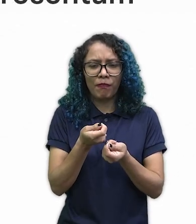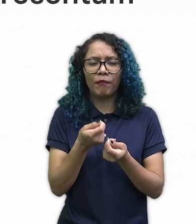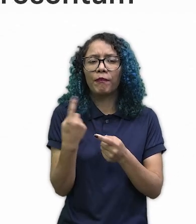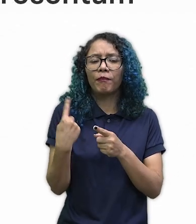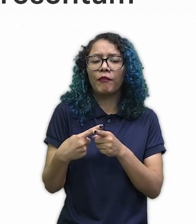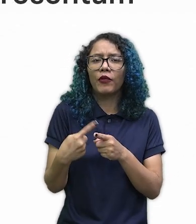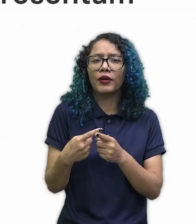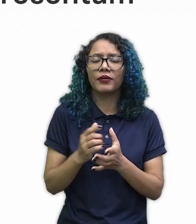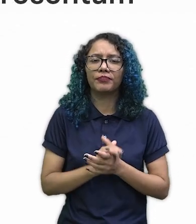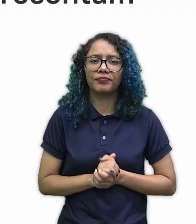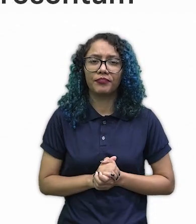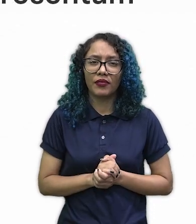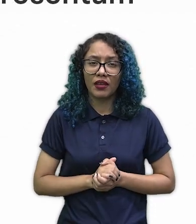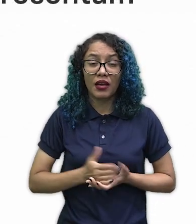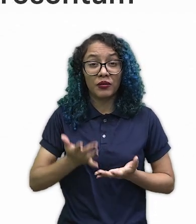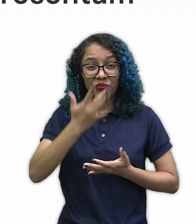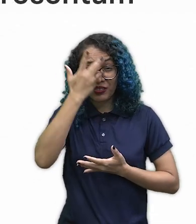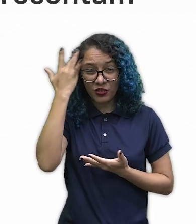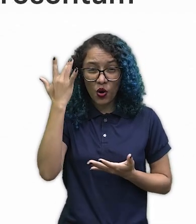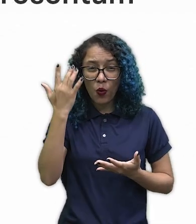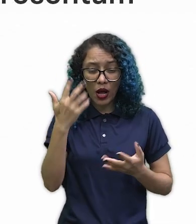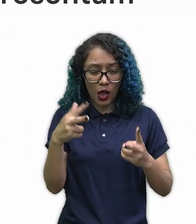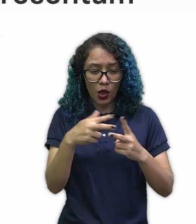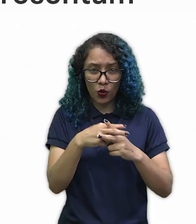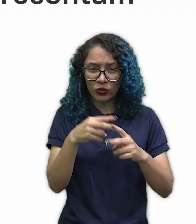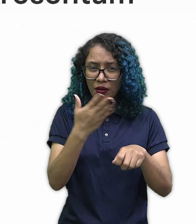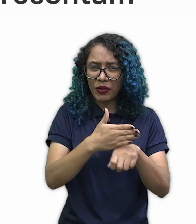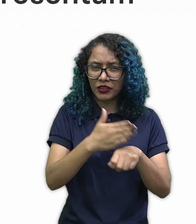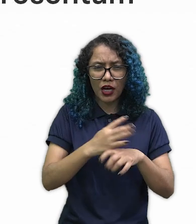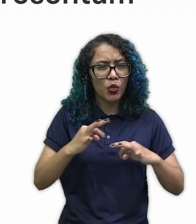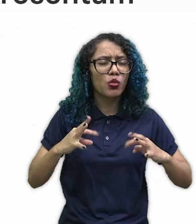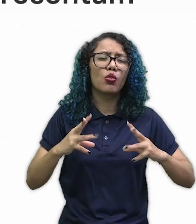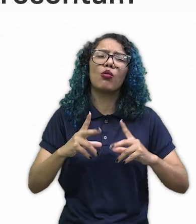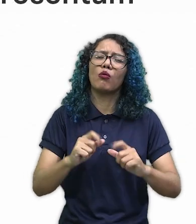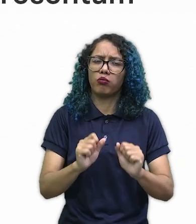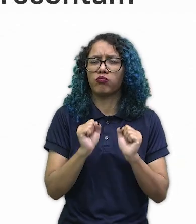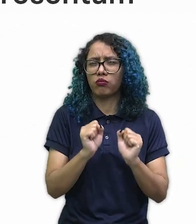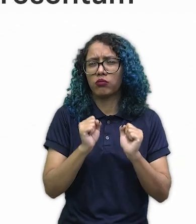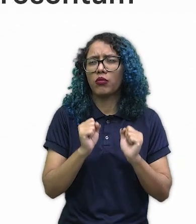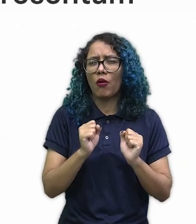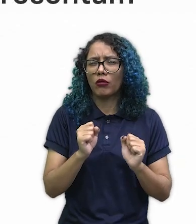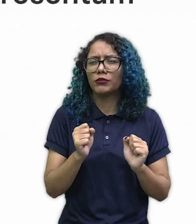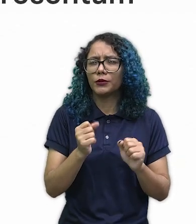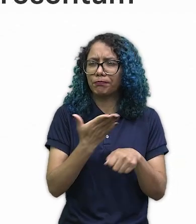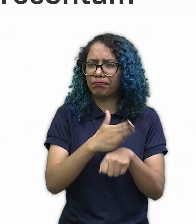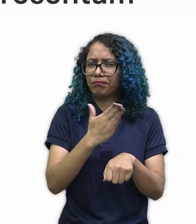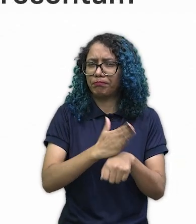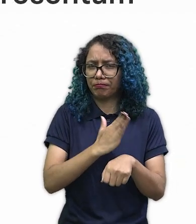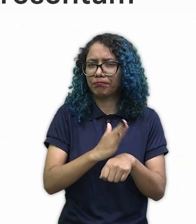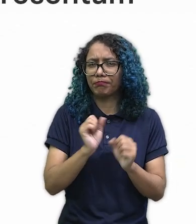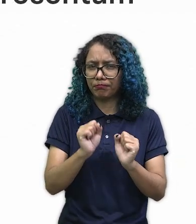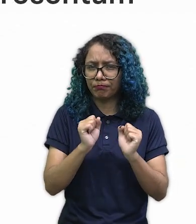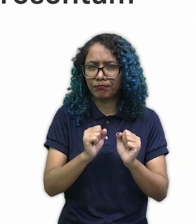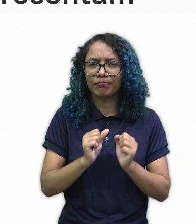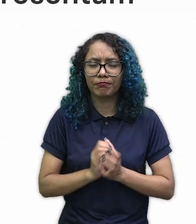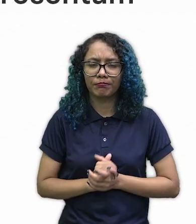luta todo mundo pode participar. Então, todo mundo pode